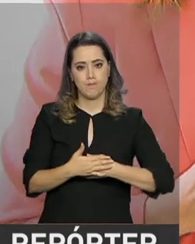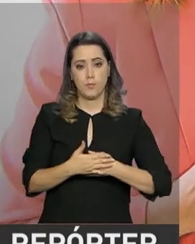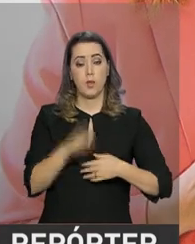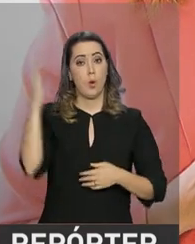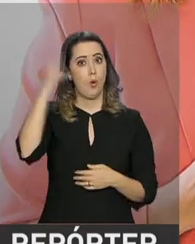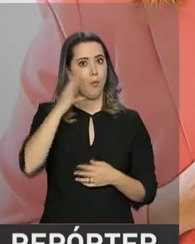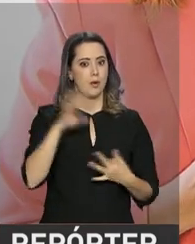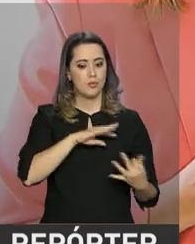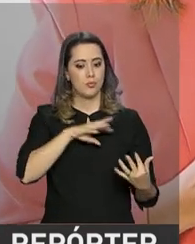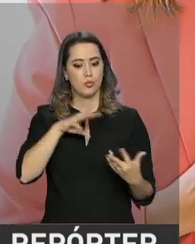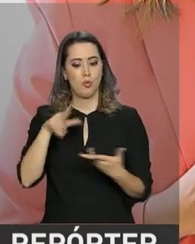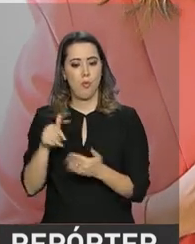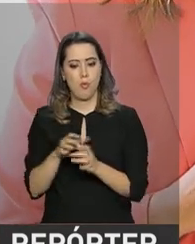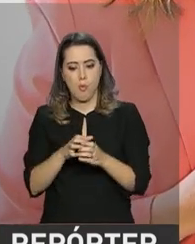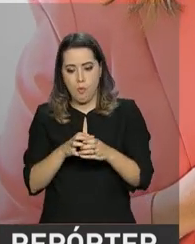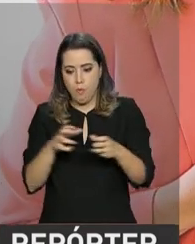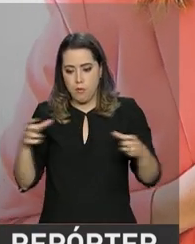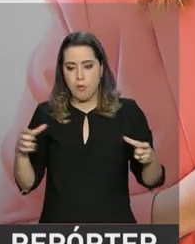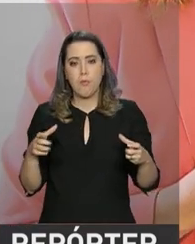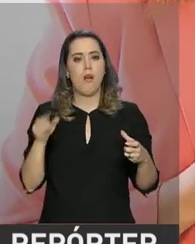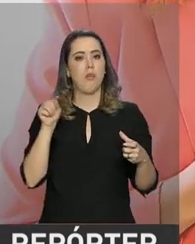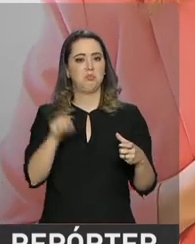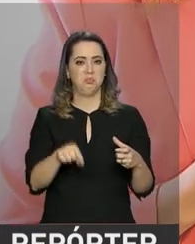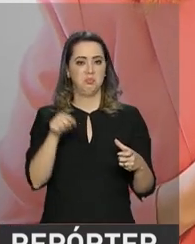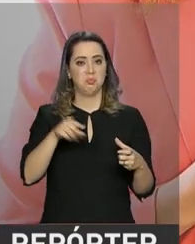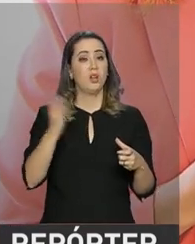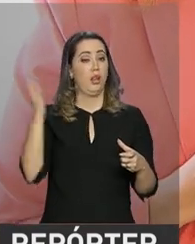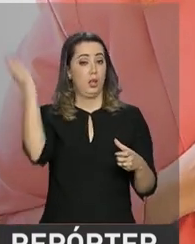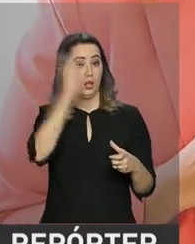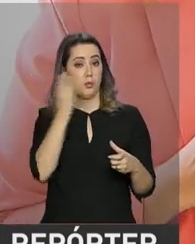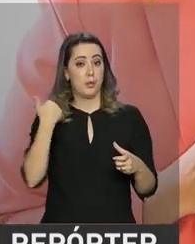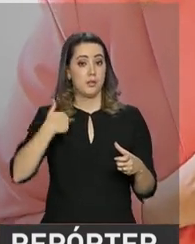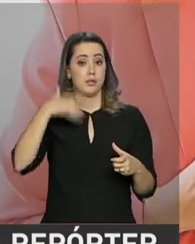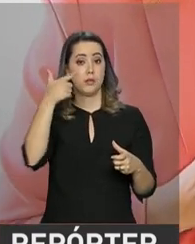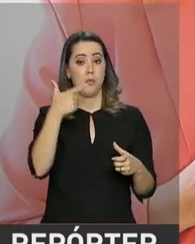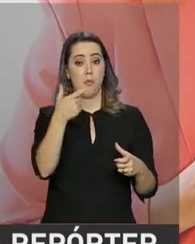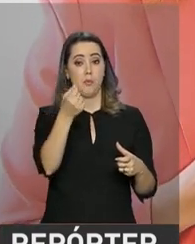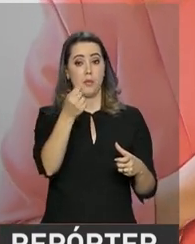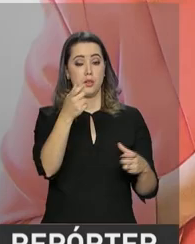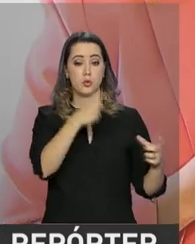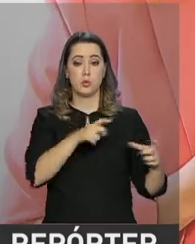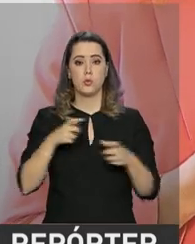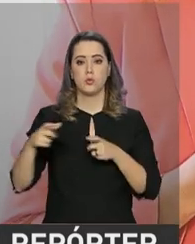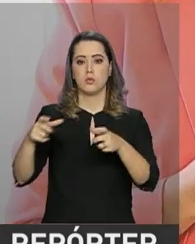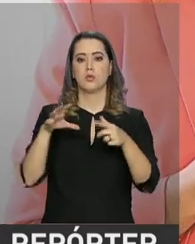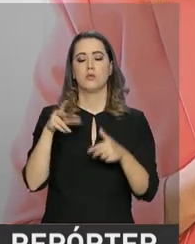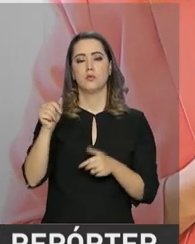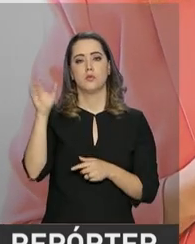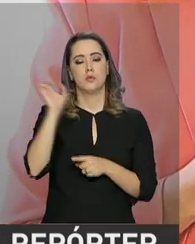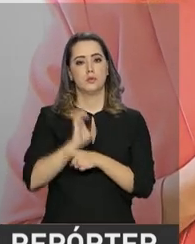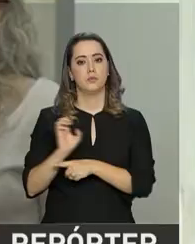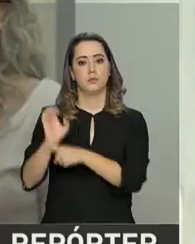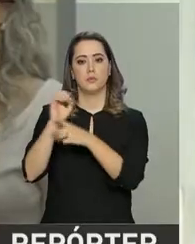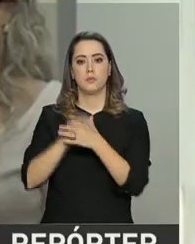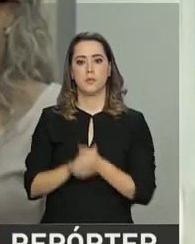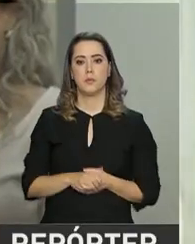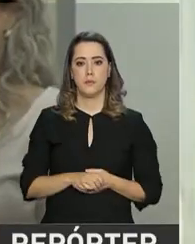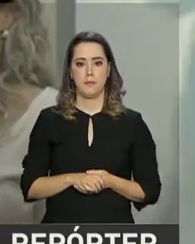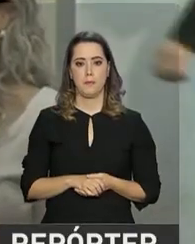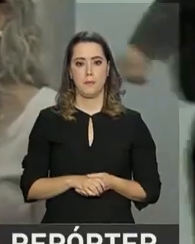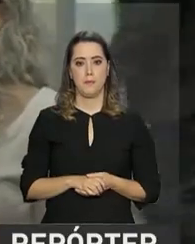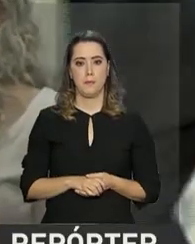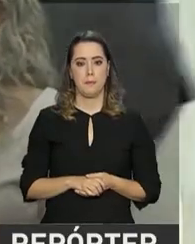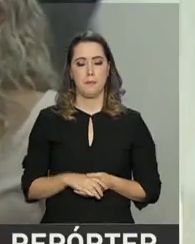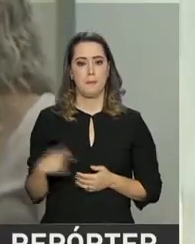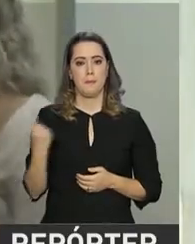maior rede de bancos de leite do mundo. São mais de 200 unidades em todos os estados. Nós